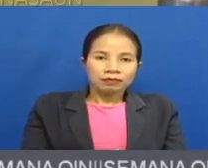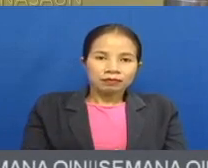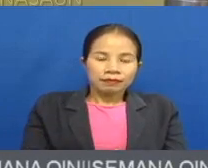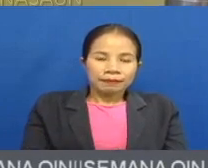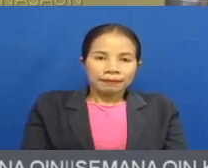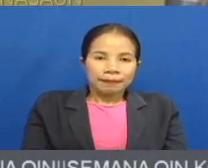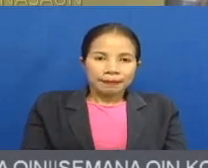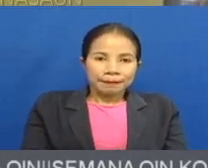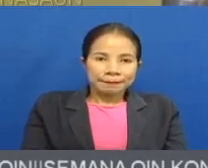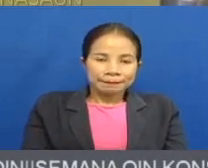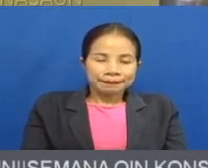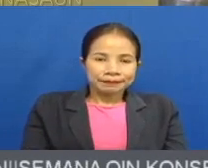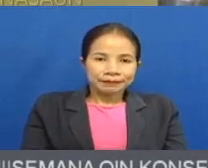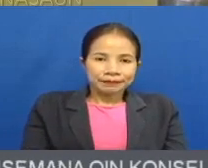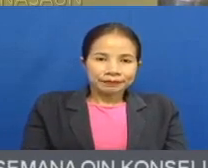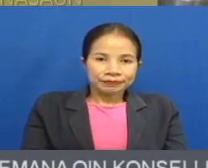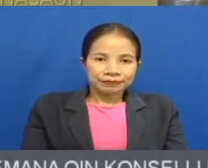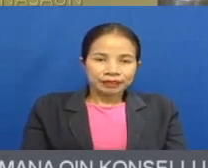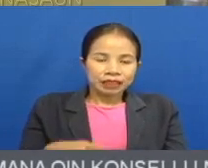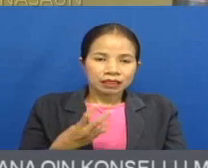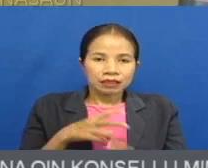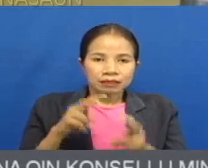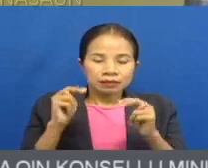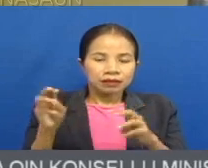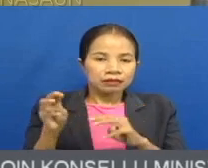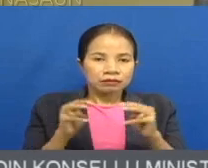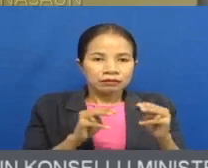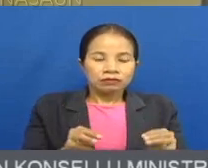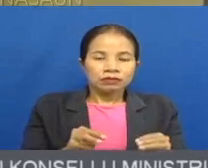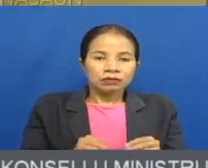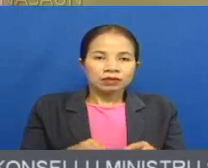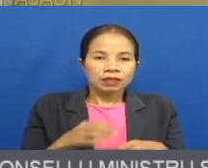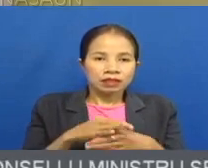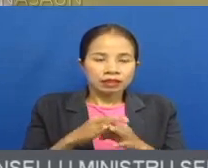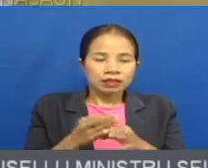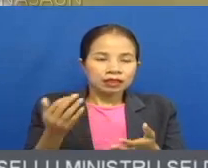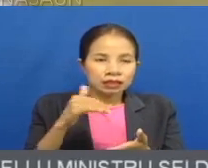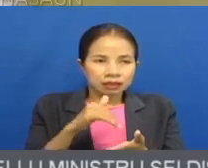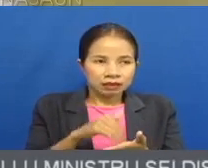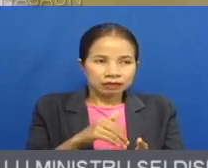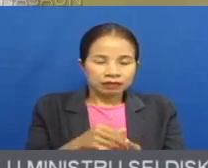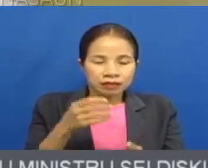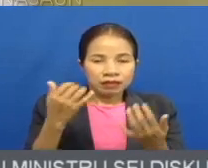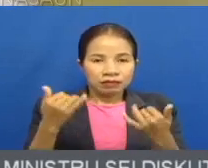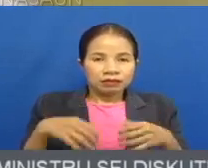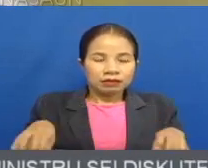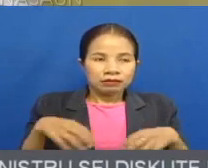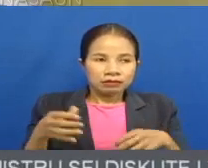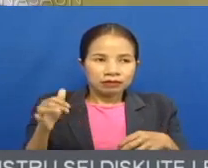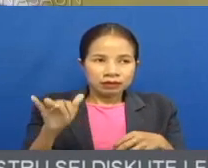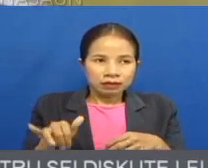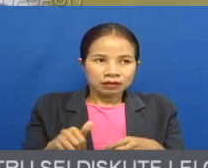motereber ne transformador hatmak e te precisa muda para normalizar a falha agora técnico sira